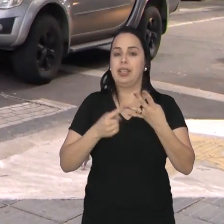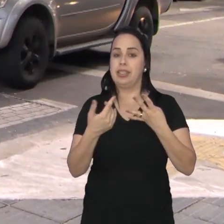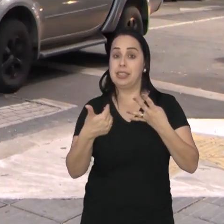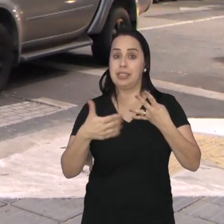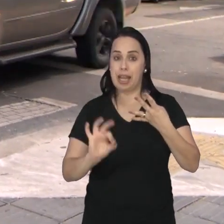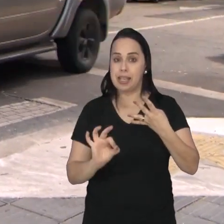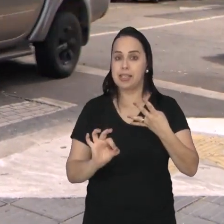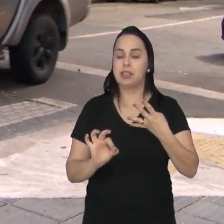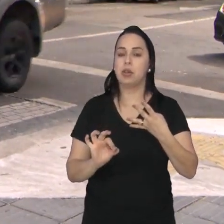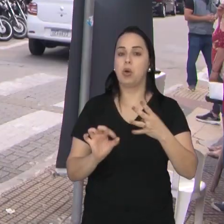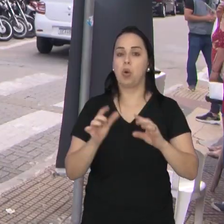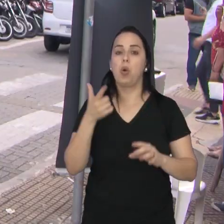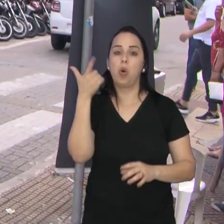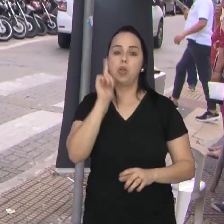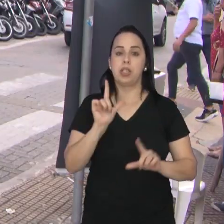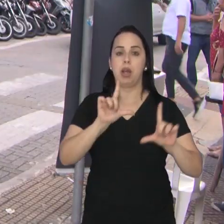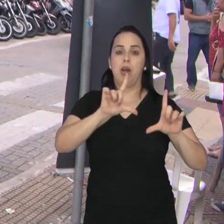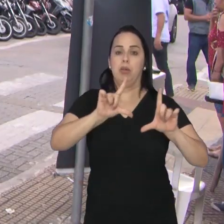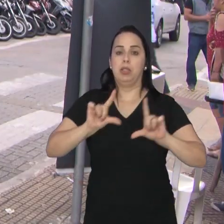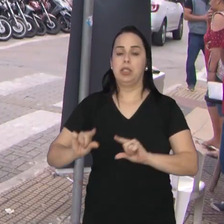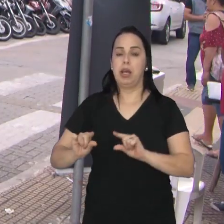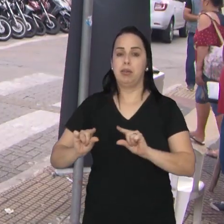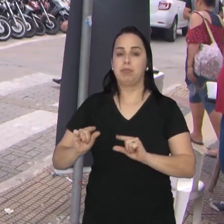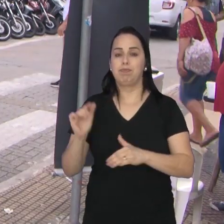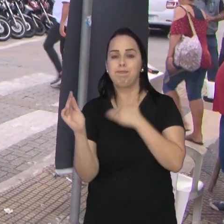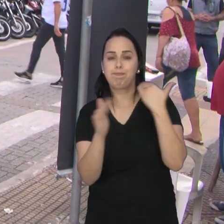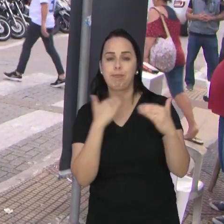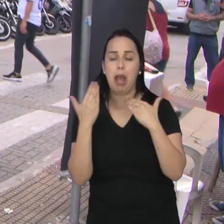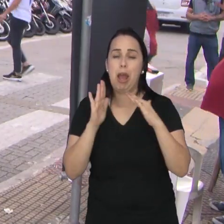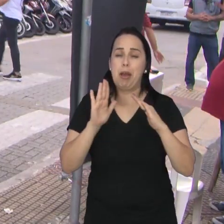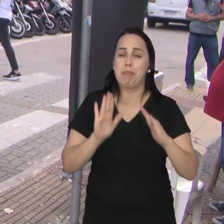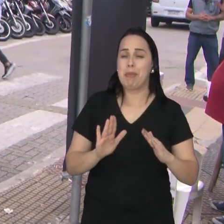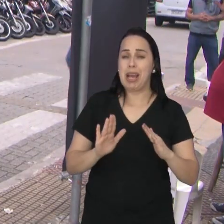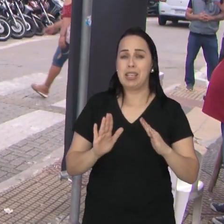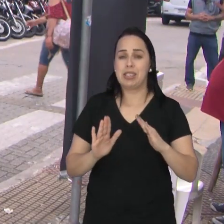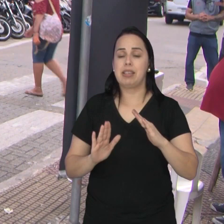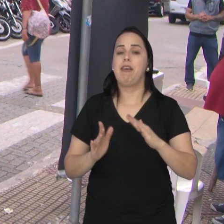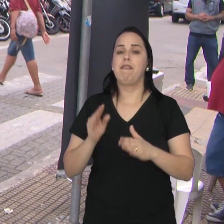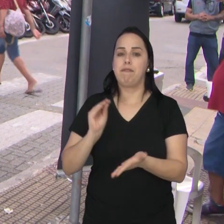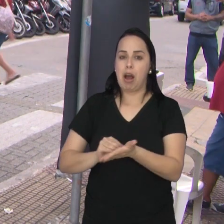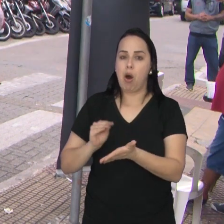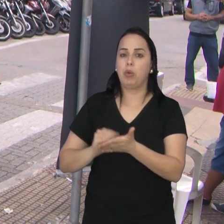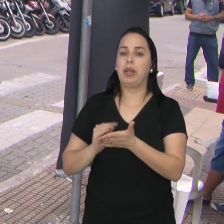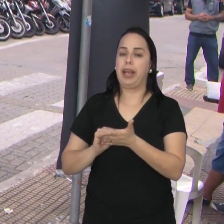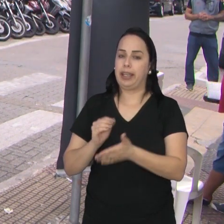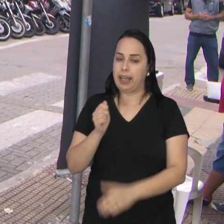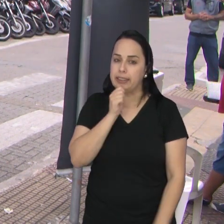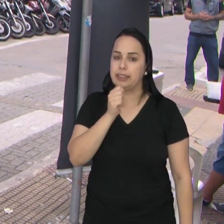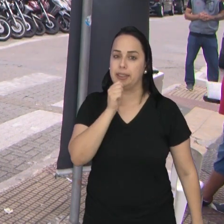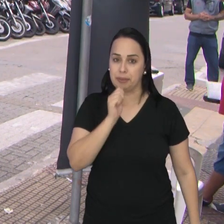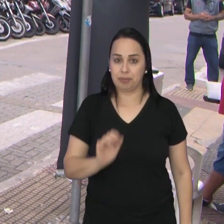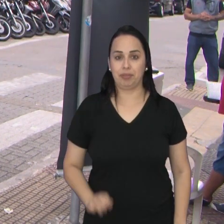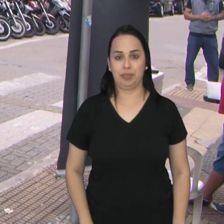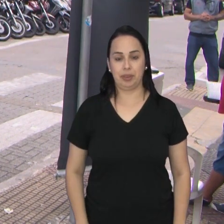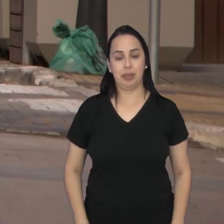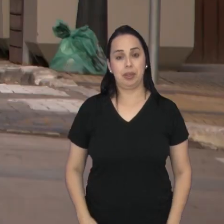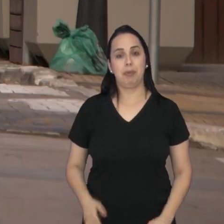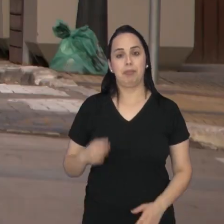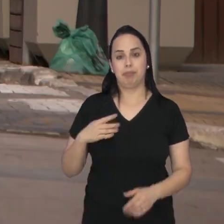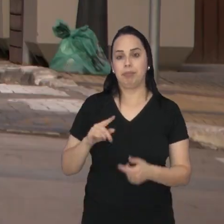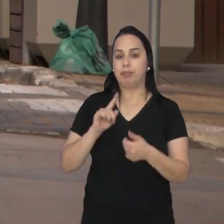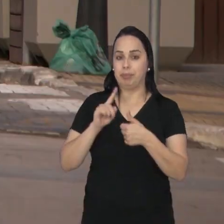índice e outras 10 conseguiram reduzir a quantidade de óbitos, mas sem atingir os 50%